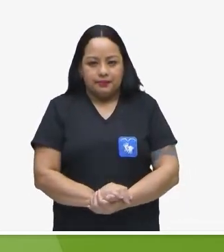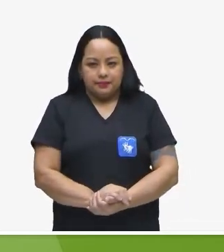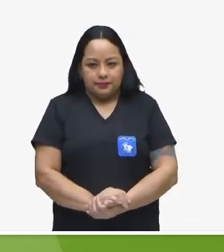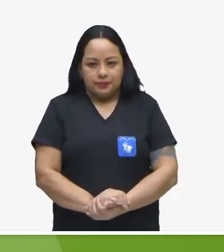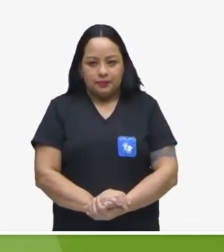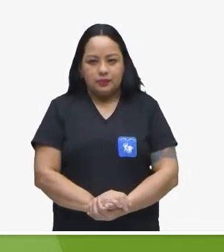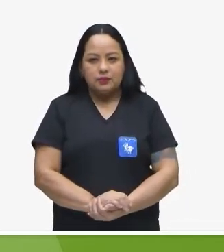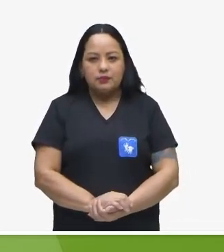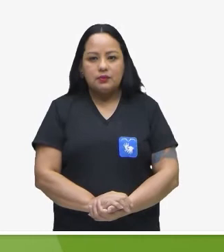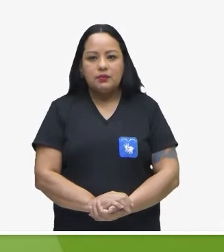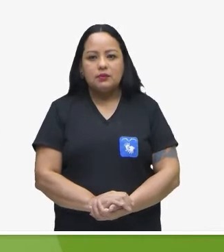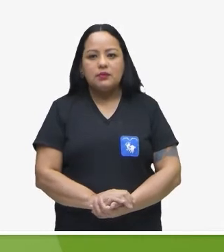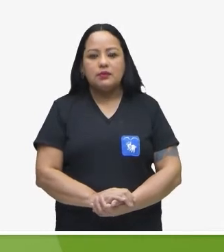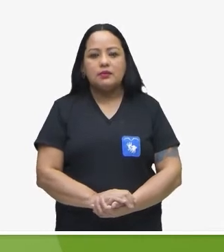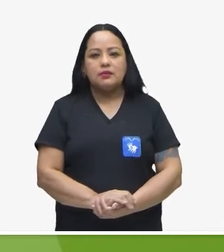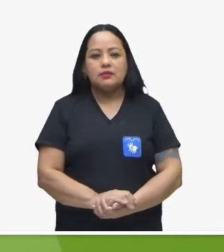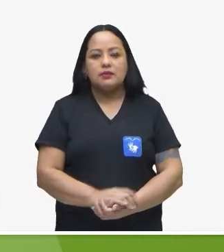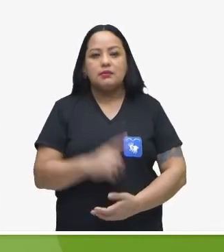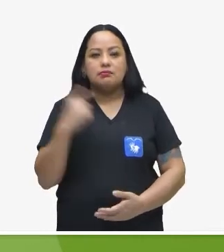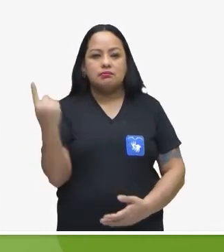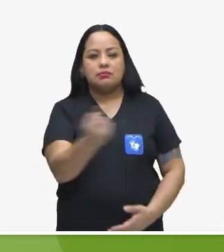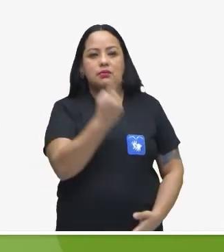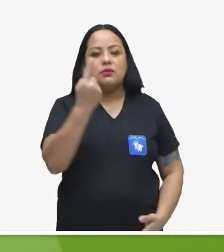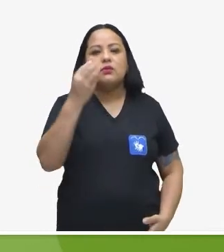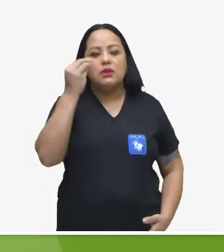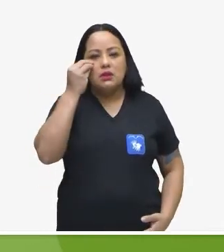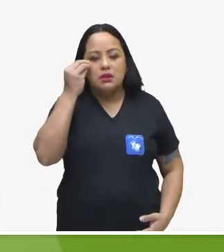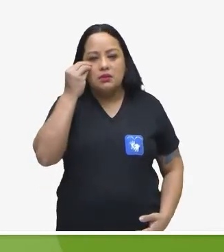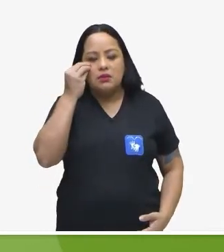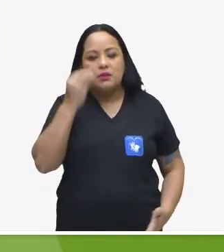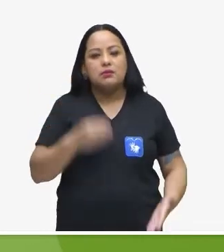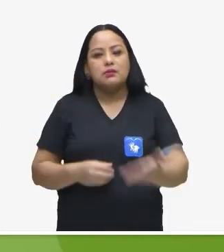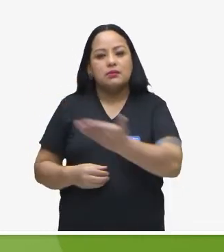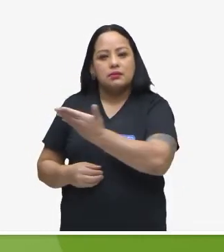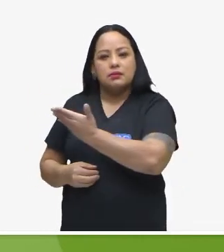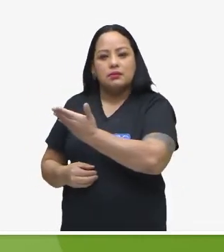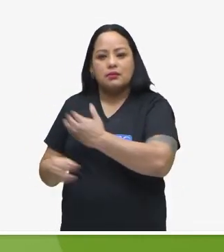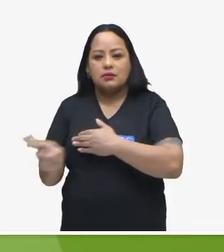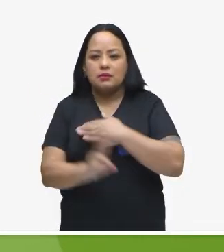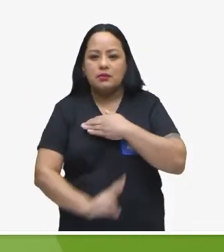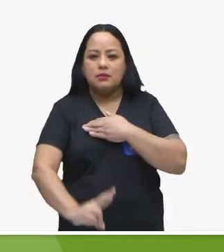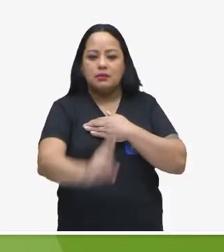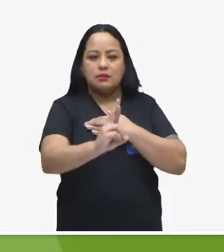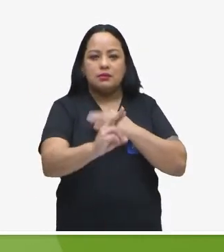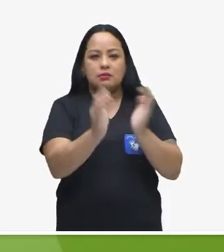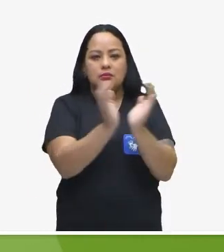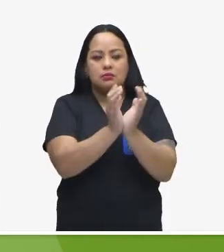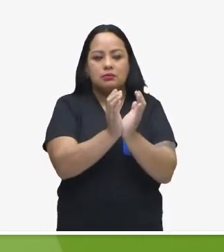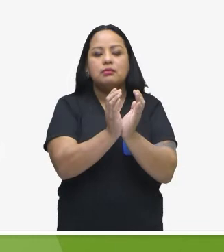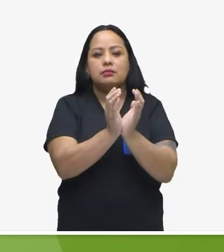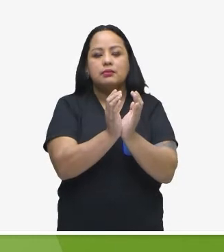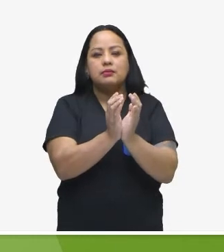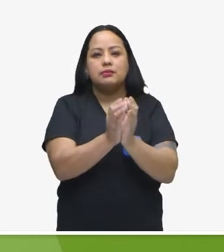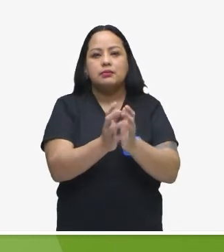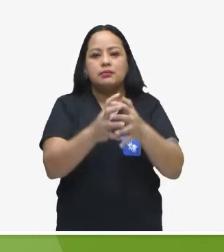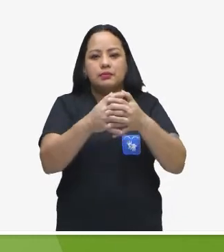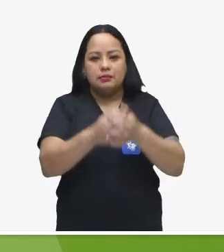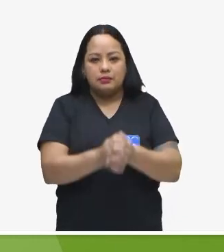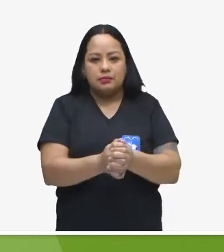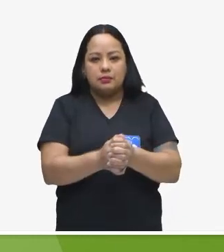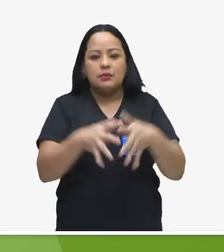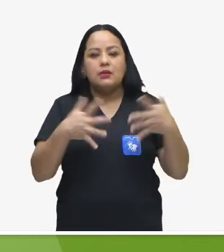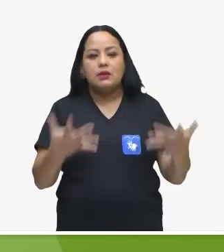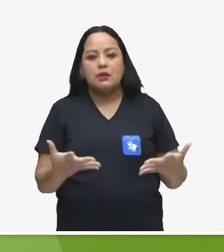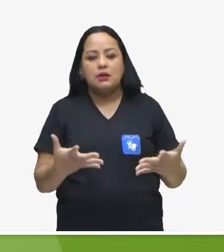certo? Então a gente observa aqui um representante do reino Monera, tá? Então as bactérias